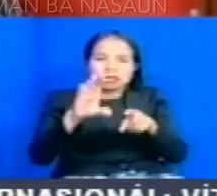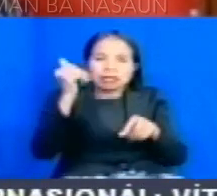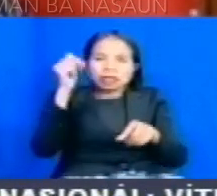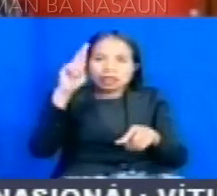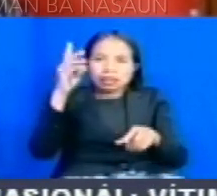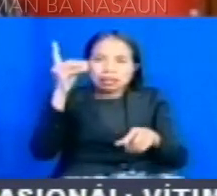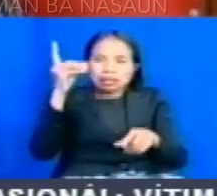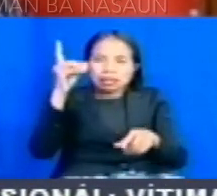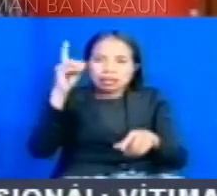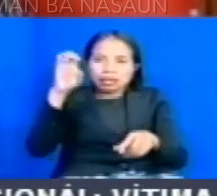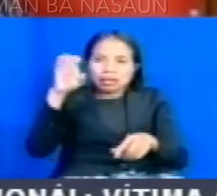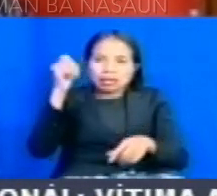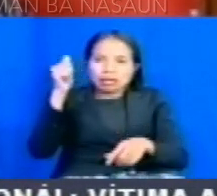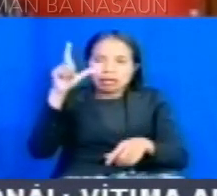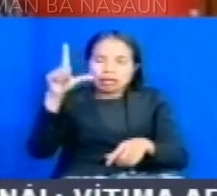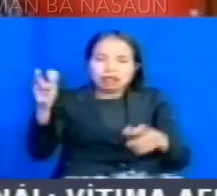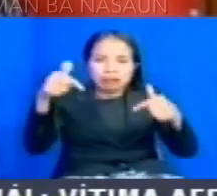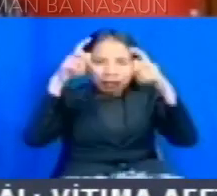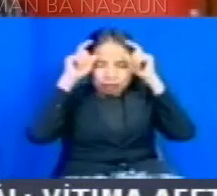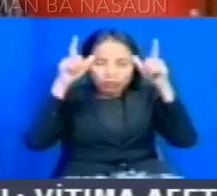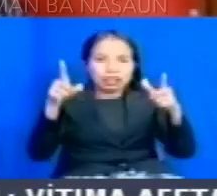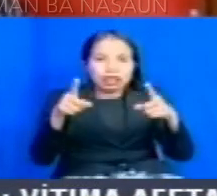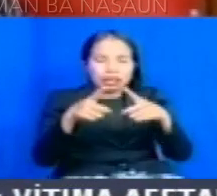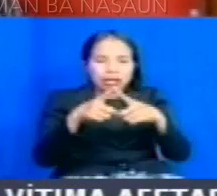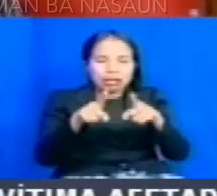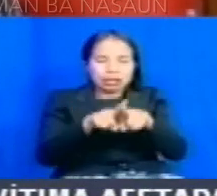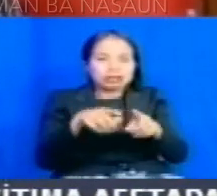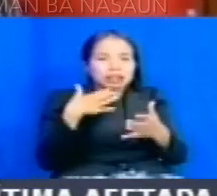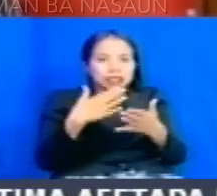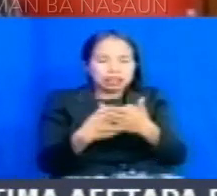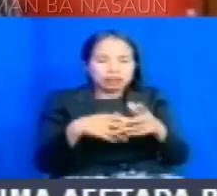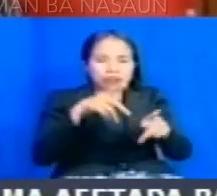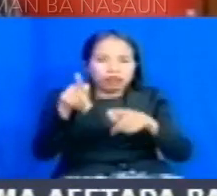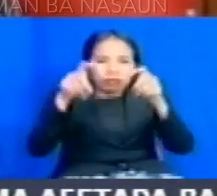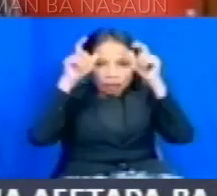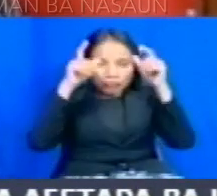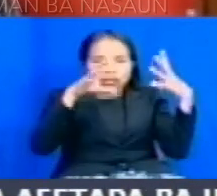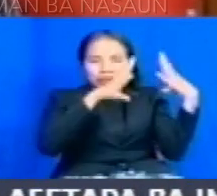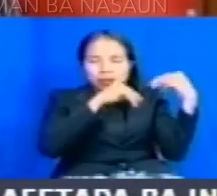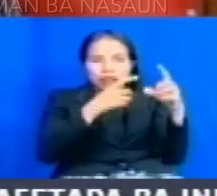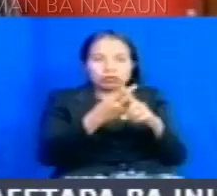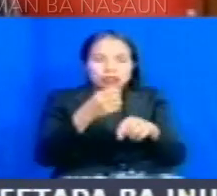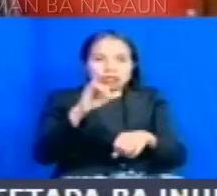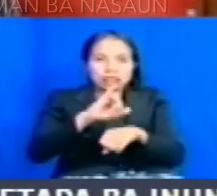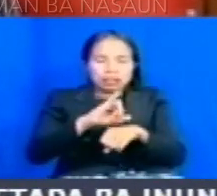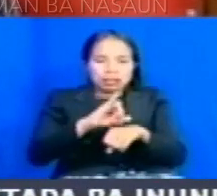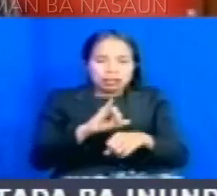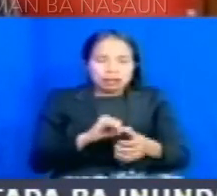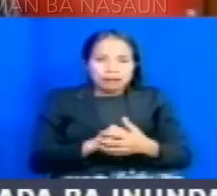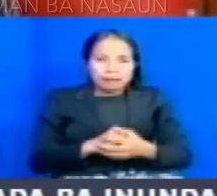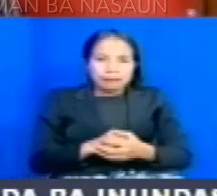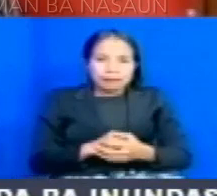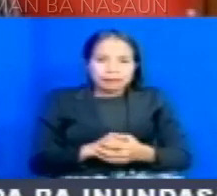Timor-Leste, nehanessa, vitória boa tira para o povo Timor-Leste. Esperança, os Igreja Evangélica Assembleia de Deus, os parte da Assembleia